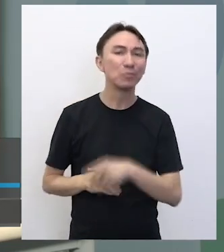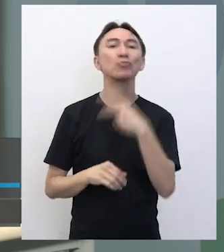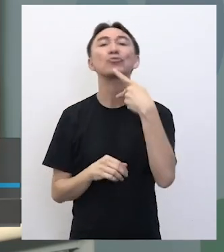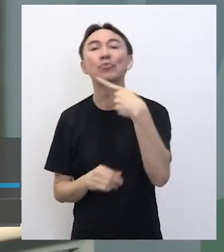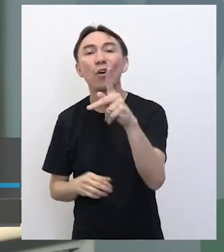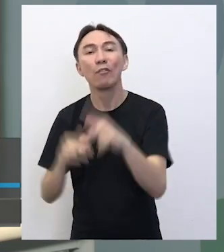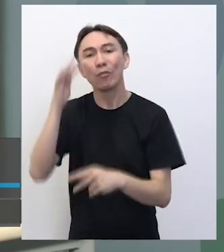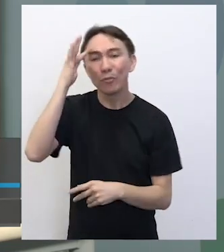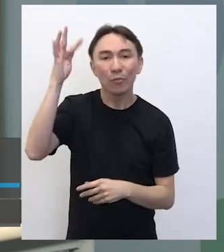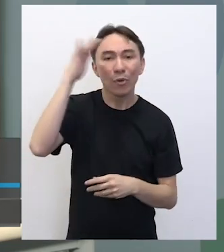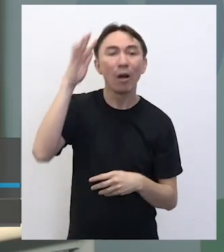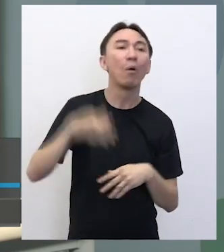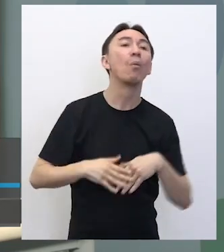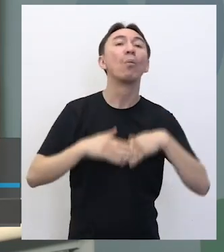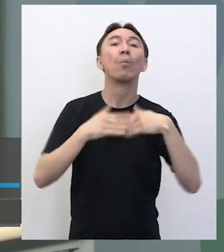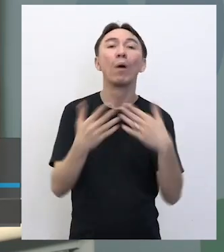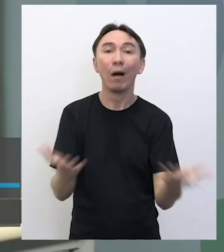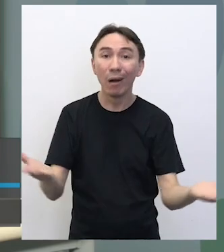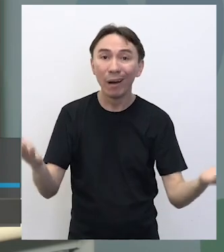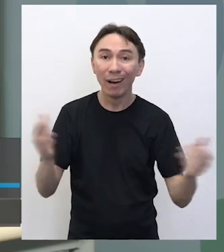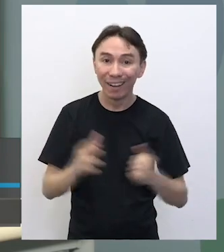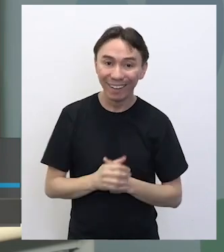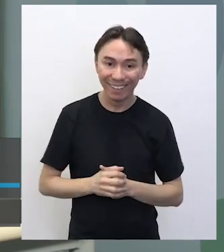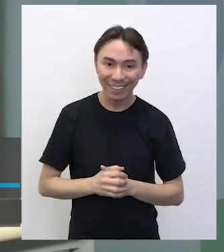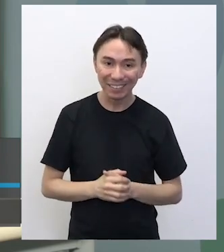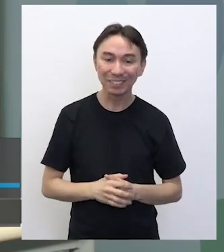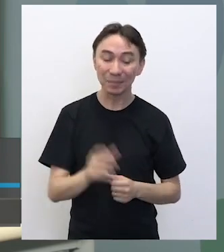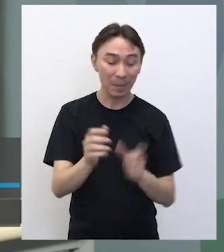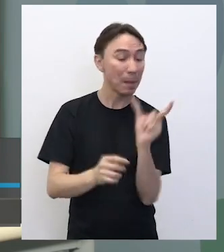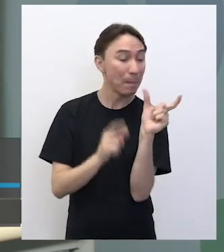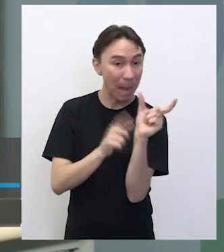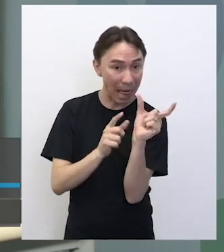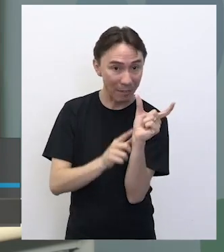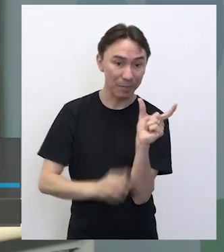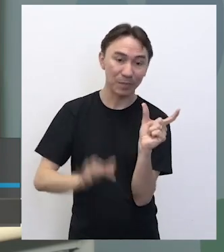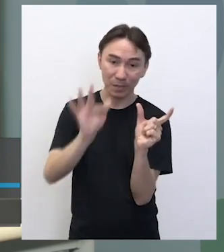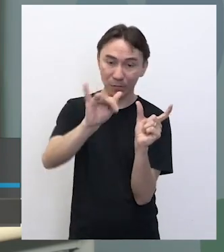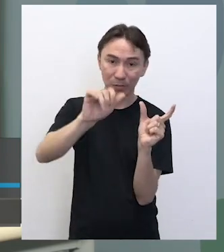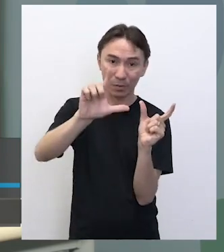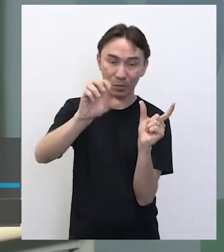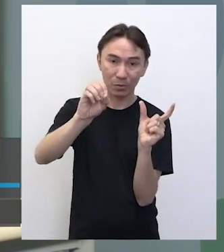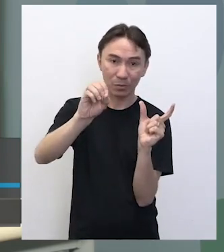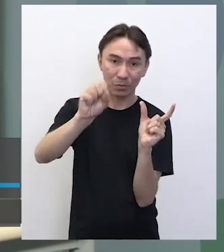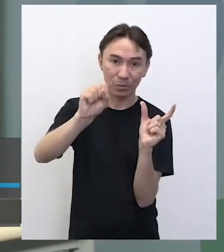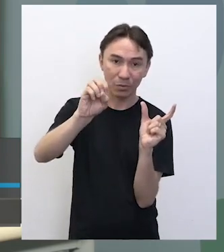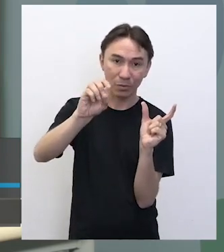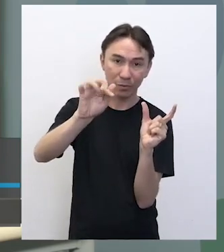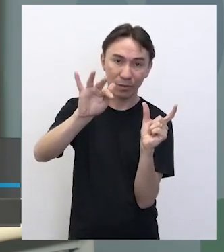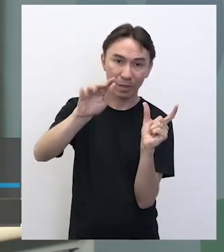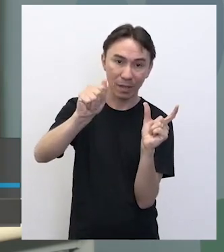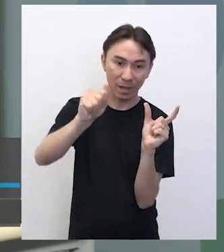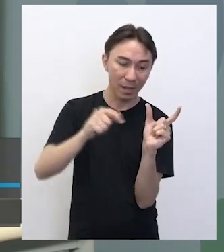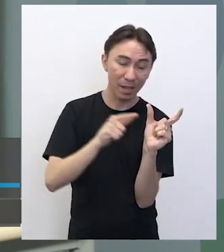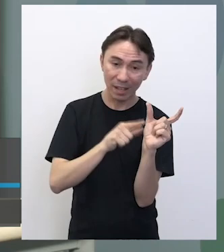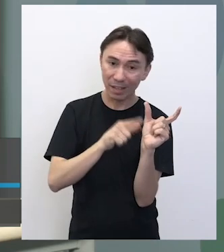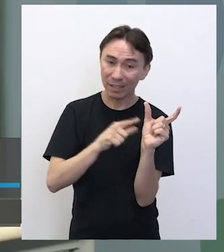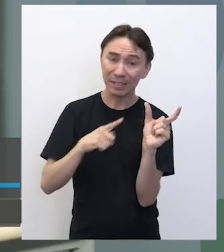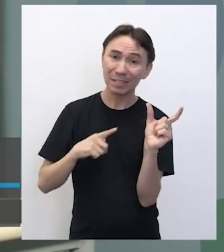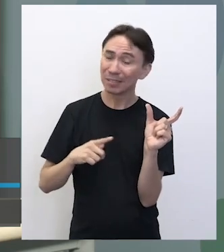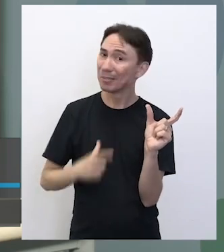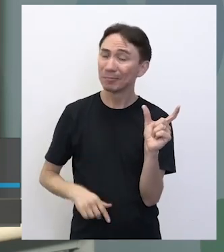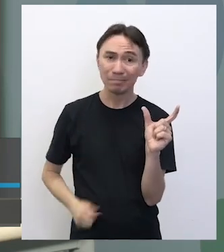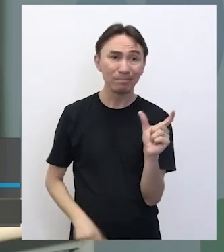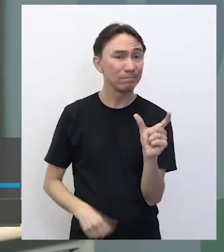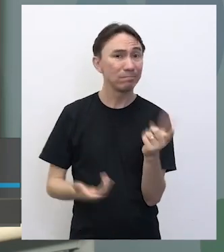Enfim, a verdade é que o termo filosofia, ele encontra um grande eco, uma grande